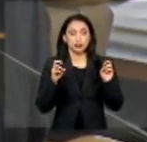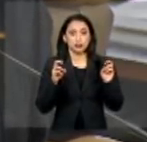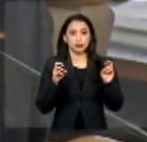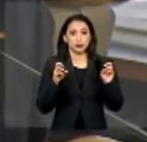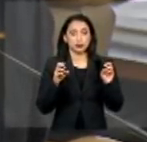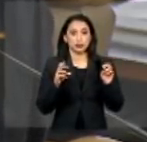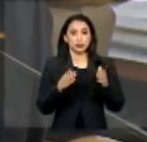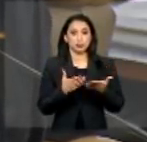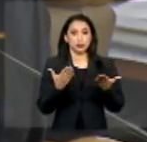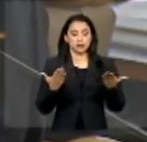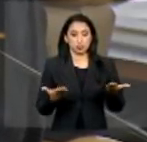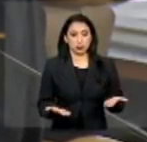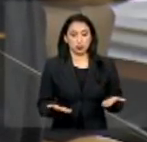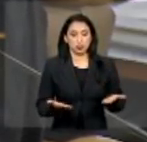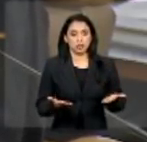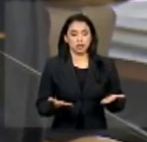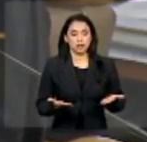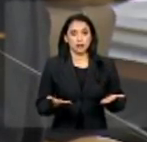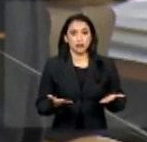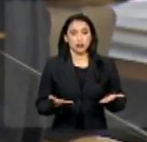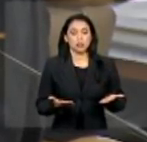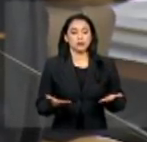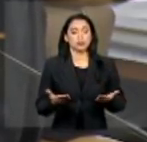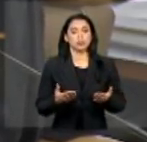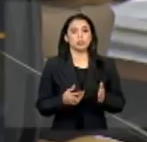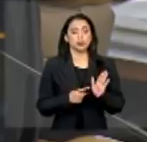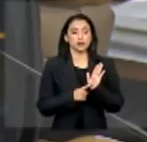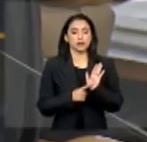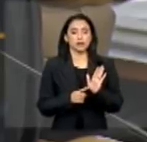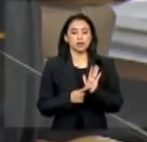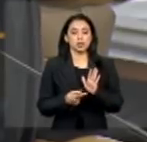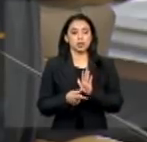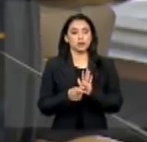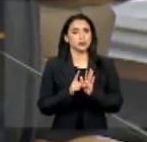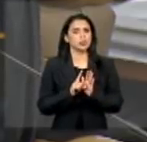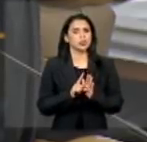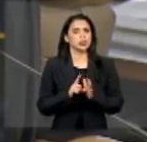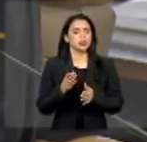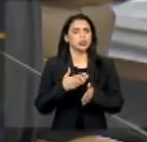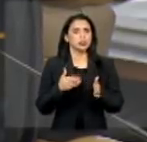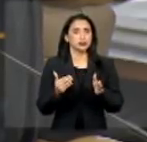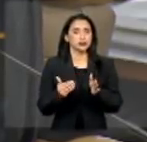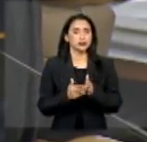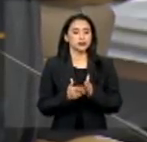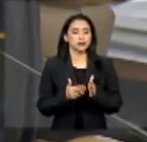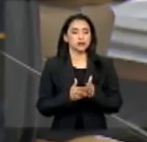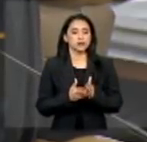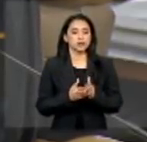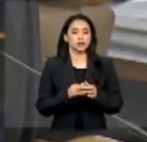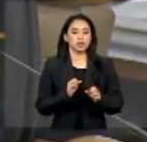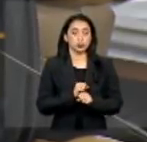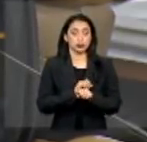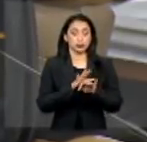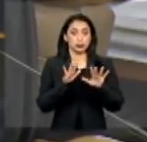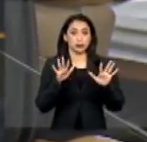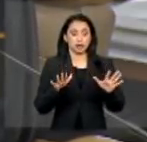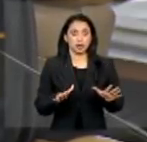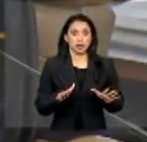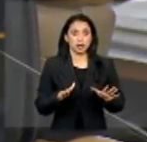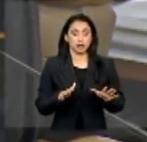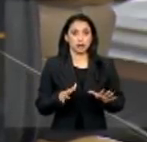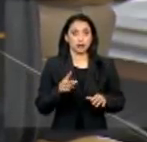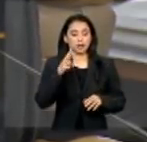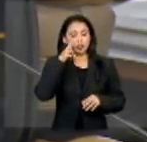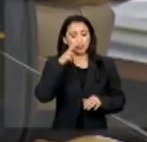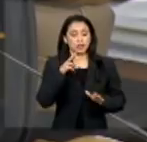portanto digo isso preliminarmente desborde da realidade para o sol experimentada nos autos de